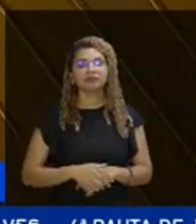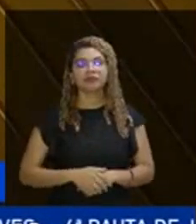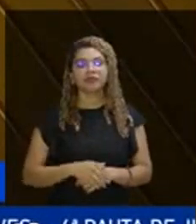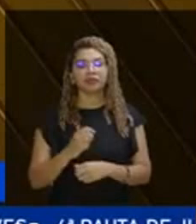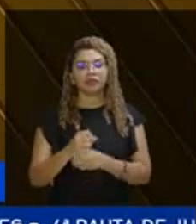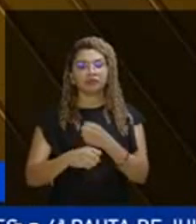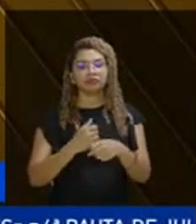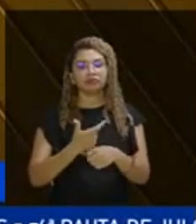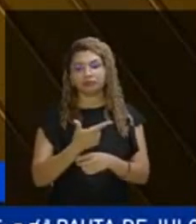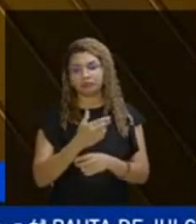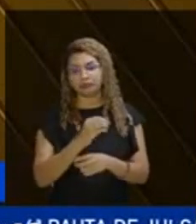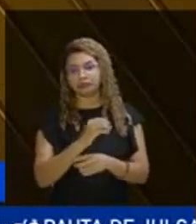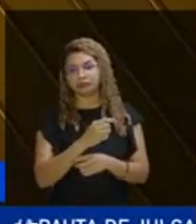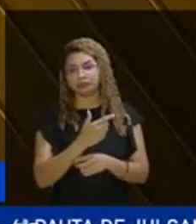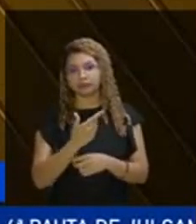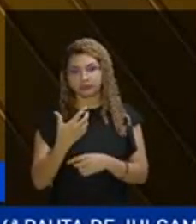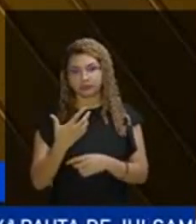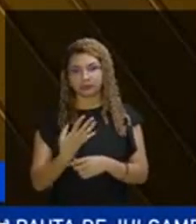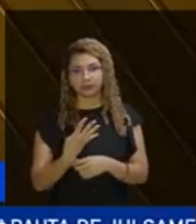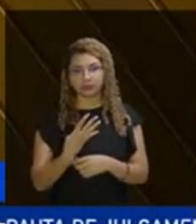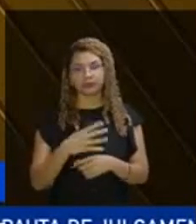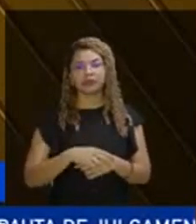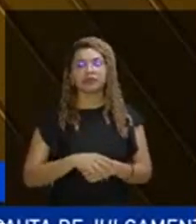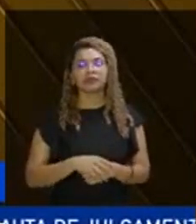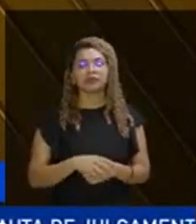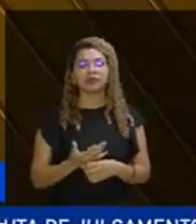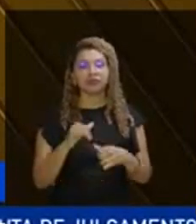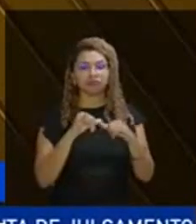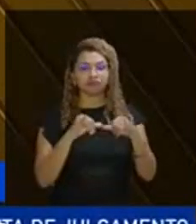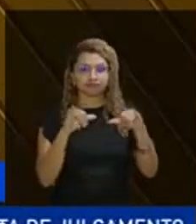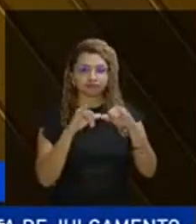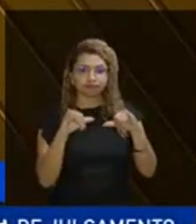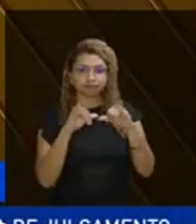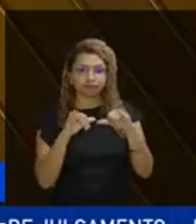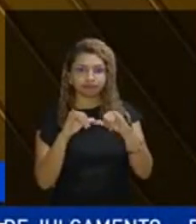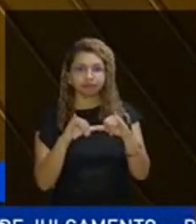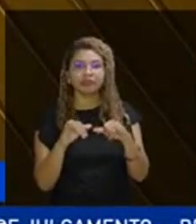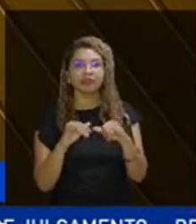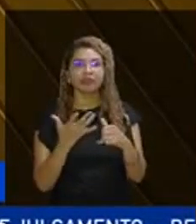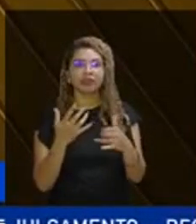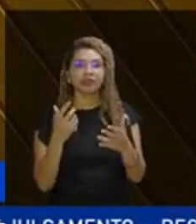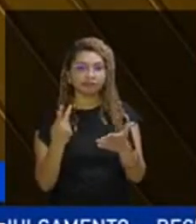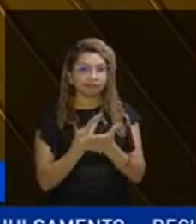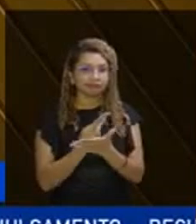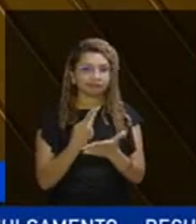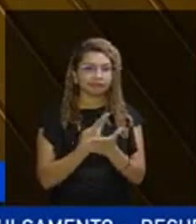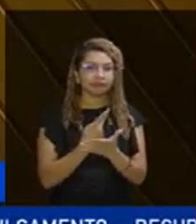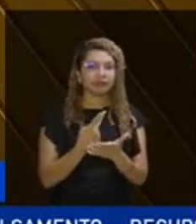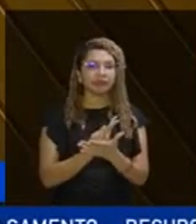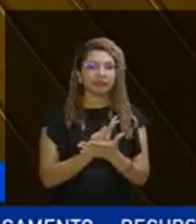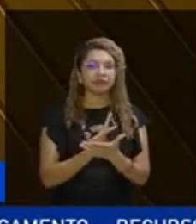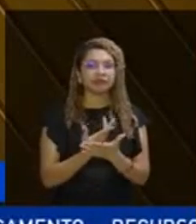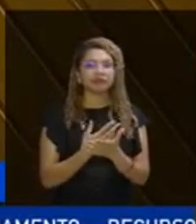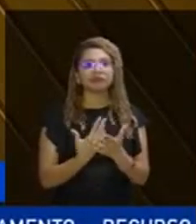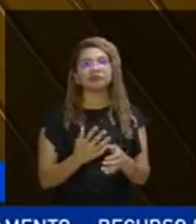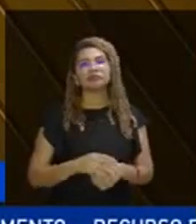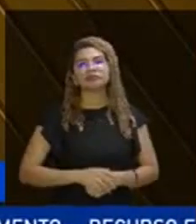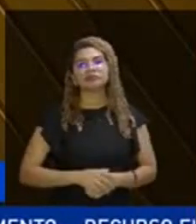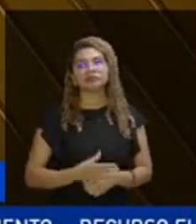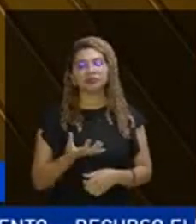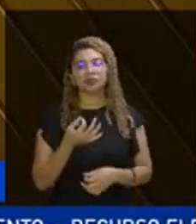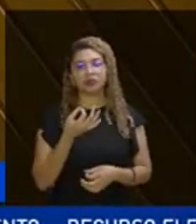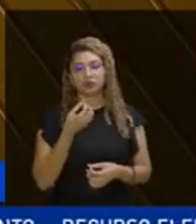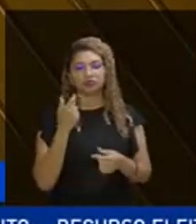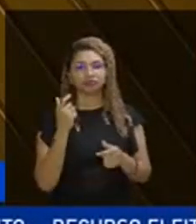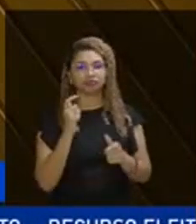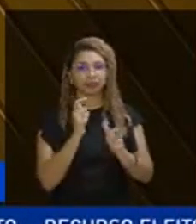que o representado, ora recorrido, teria veiculado propaganda irregular por meio de, abro aspas, alguns